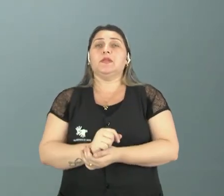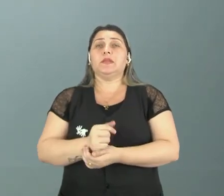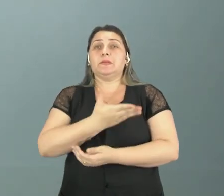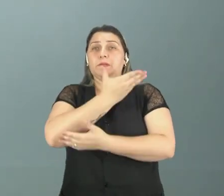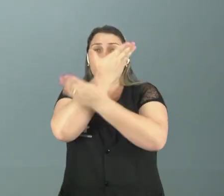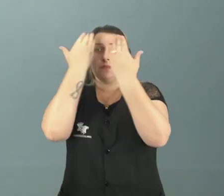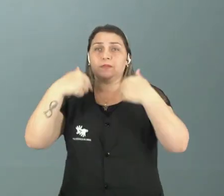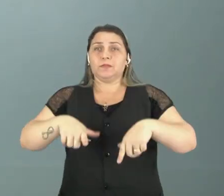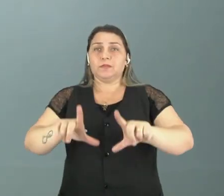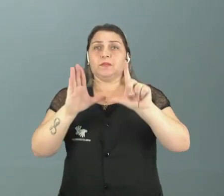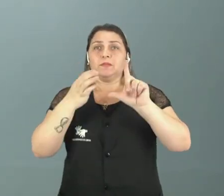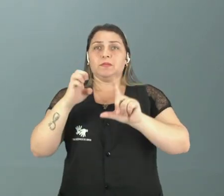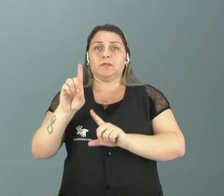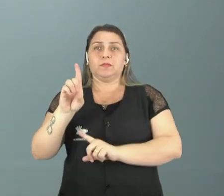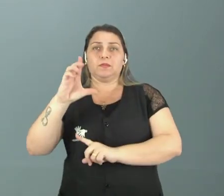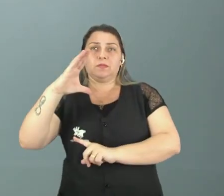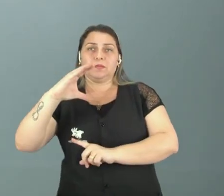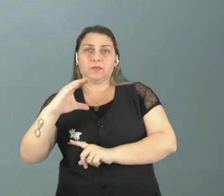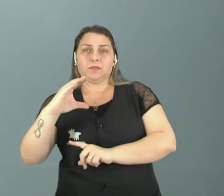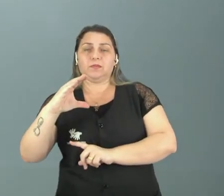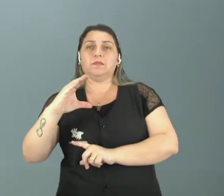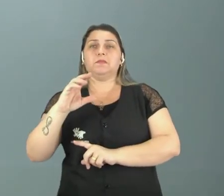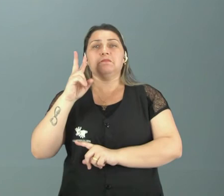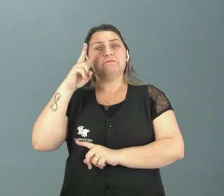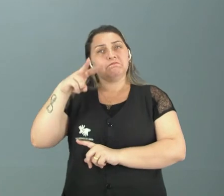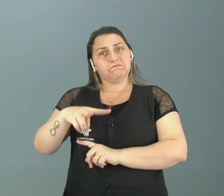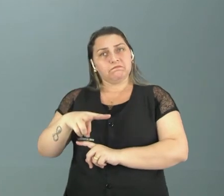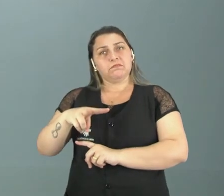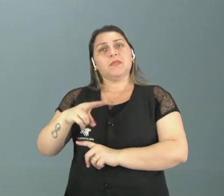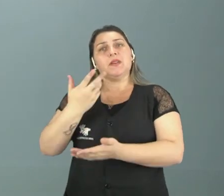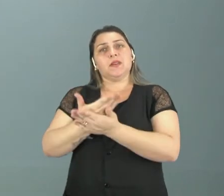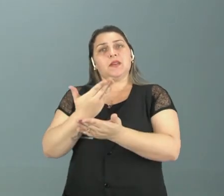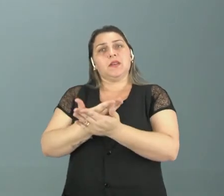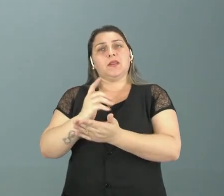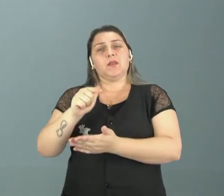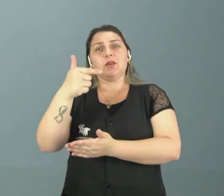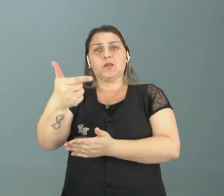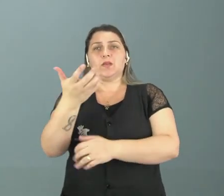não esqueça de acessar a plataforma Eduque para você ter acesso a essa aula